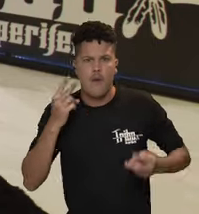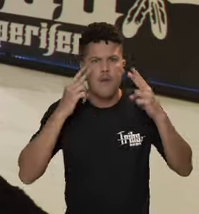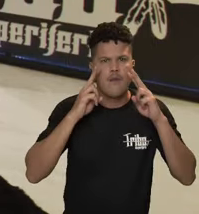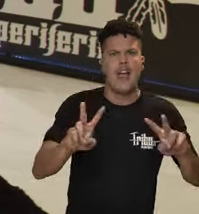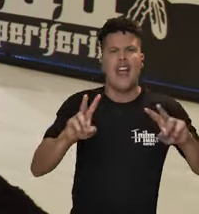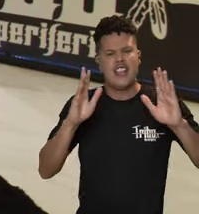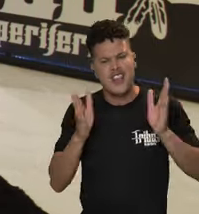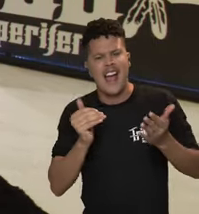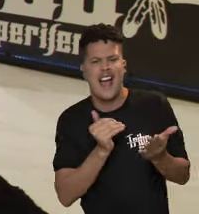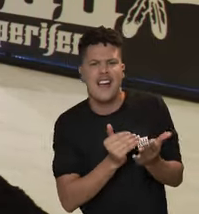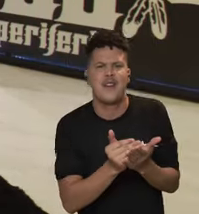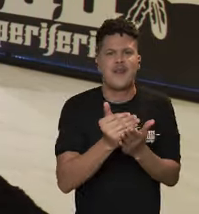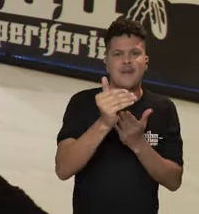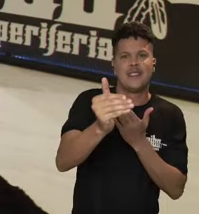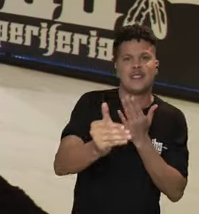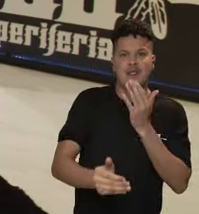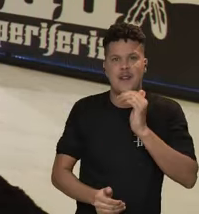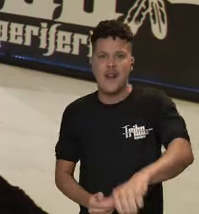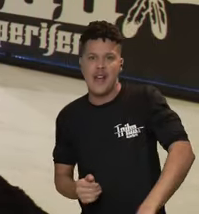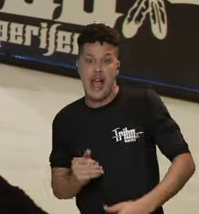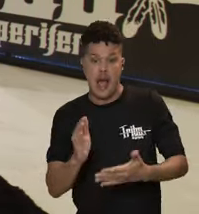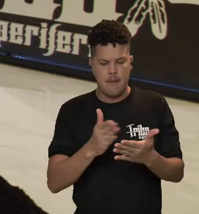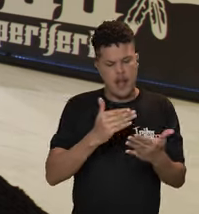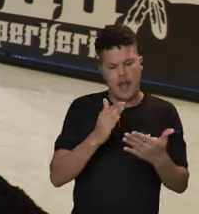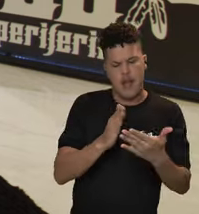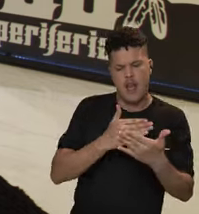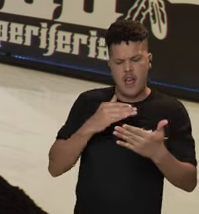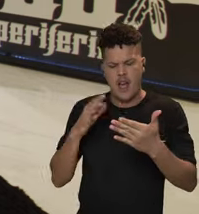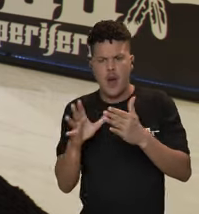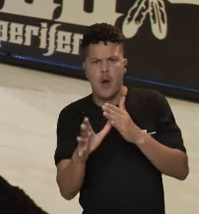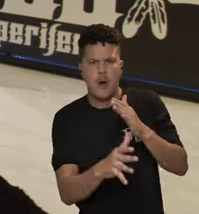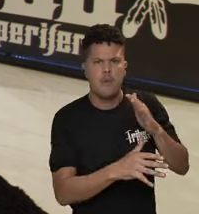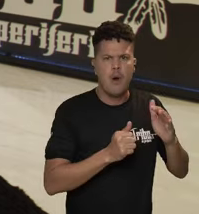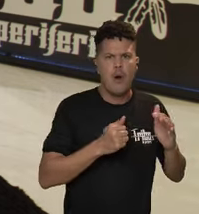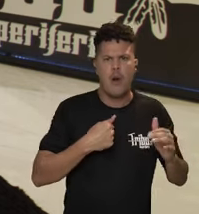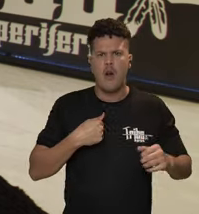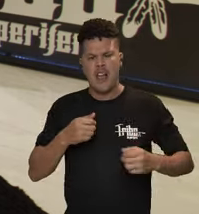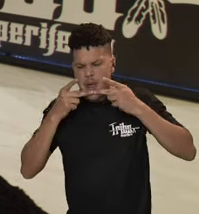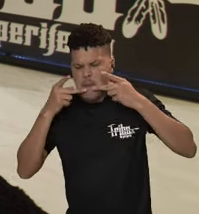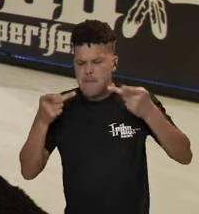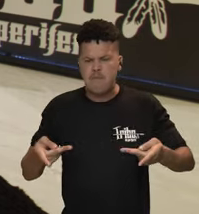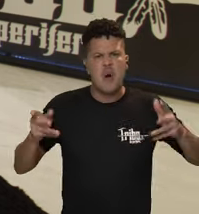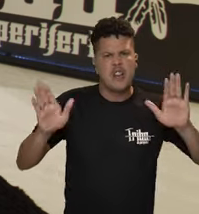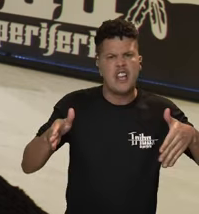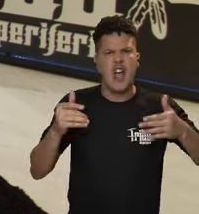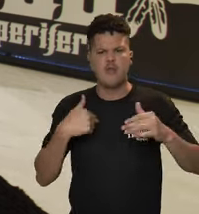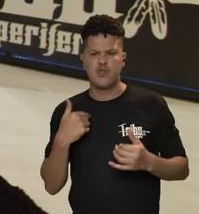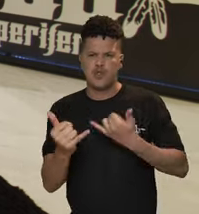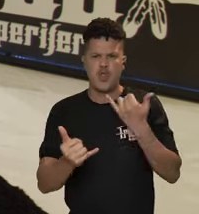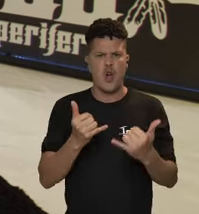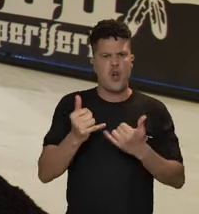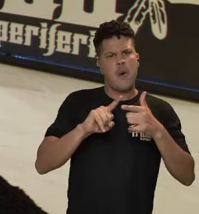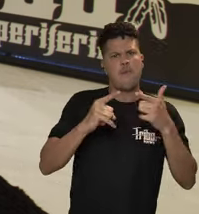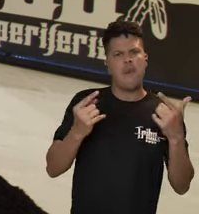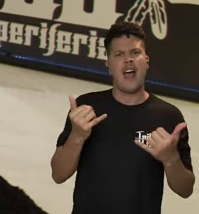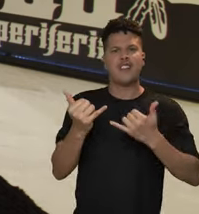já começou. Essa Magazine roubou. Essa porra é um jogo, irmão. Mas jogar